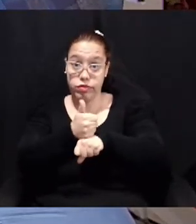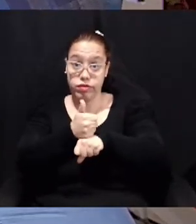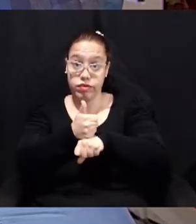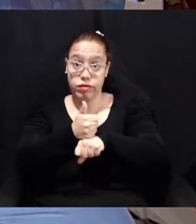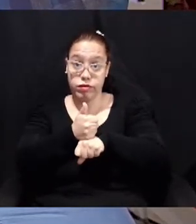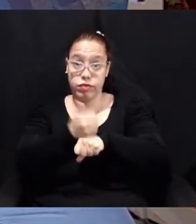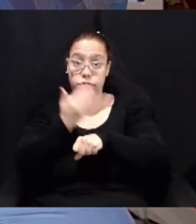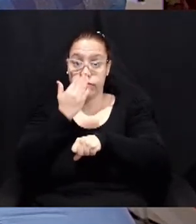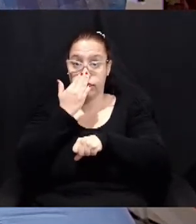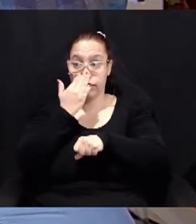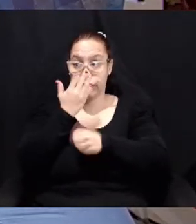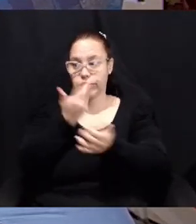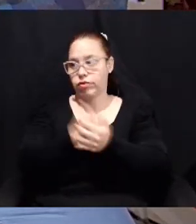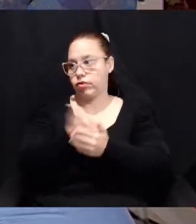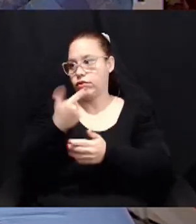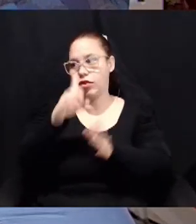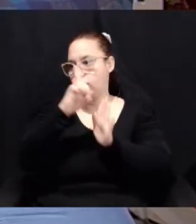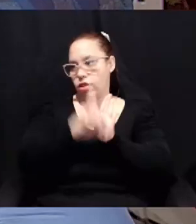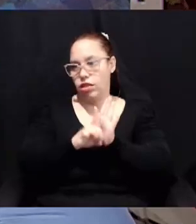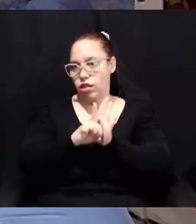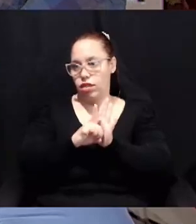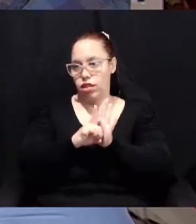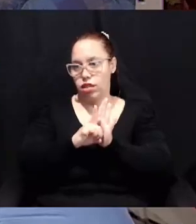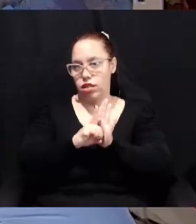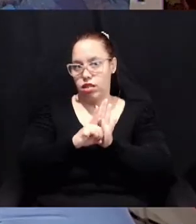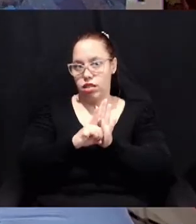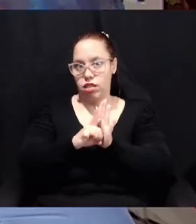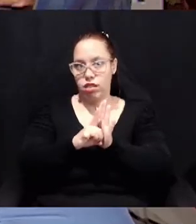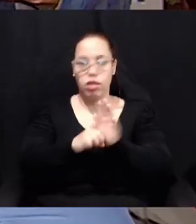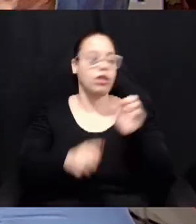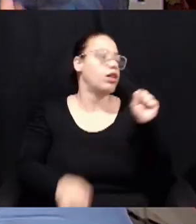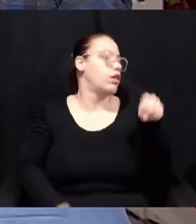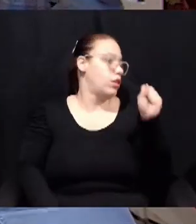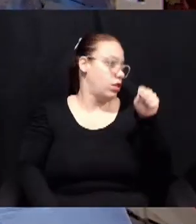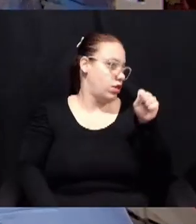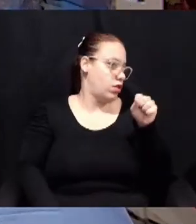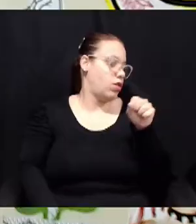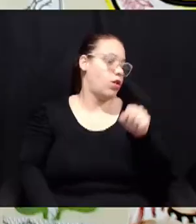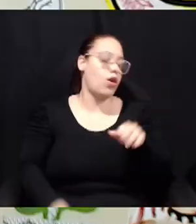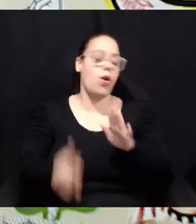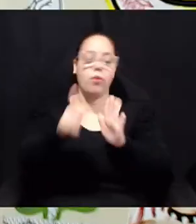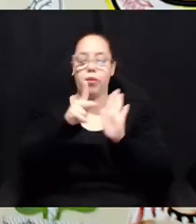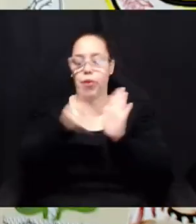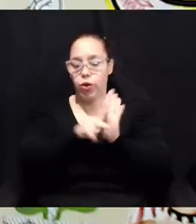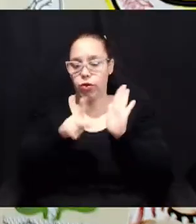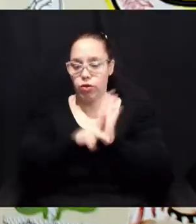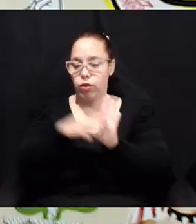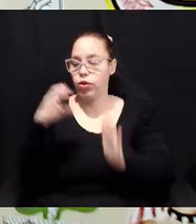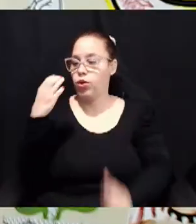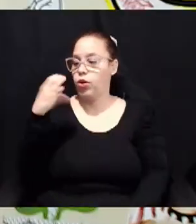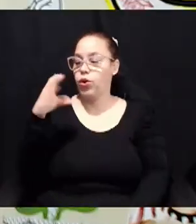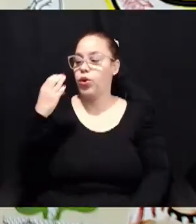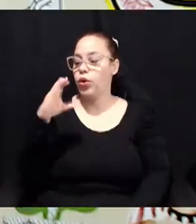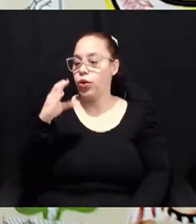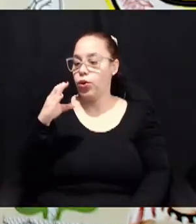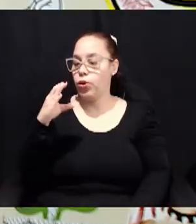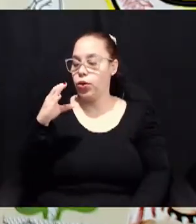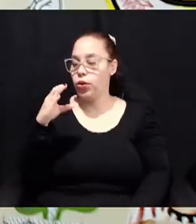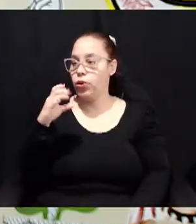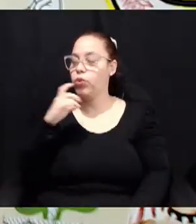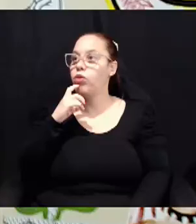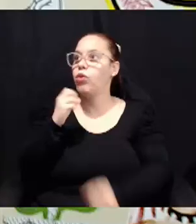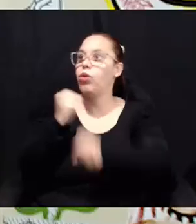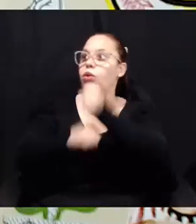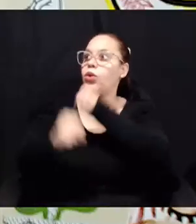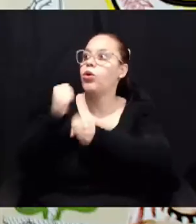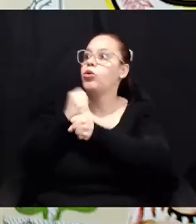nenhum. Científico também. Também projeto científico. Um dos maiores quadrinhos que a gente lançou ano passado